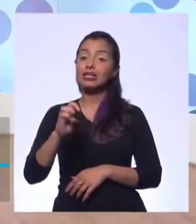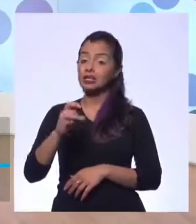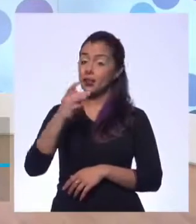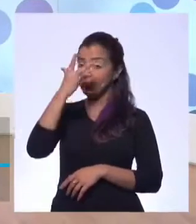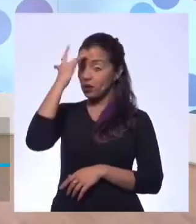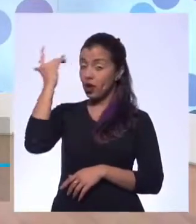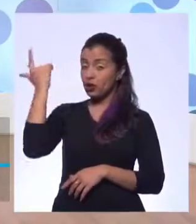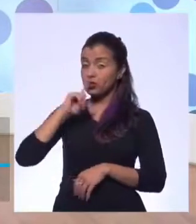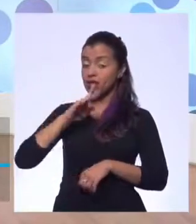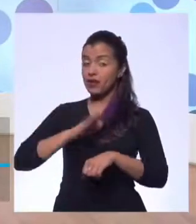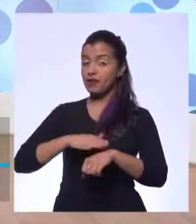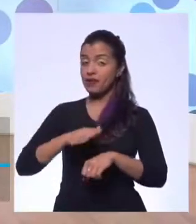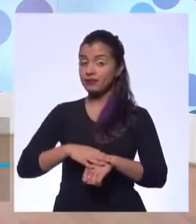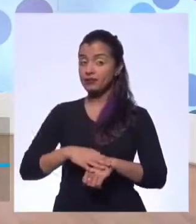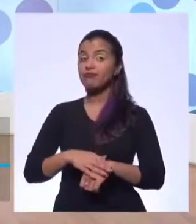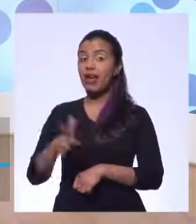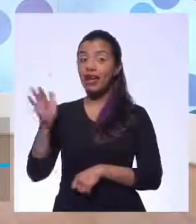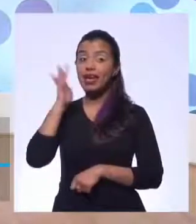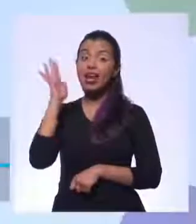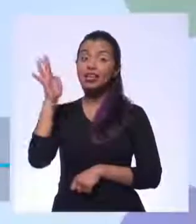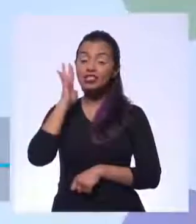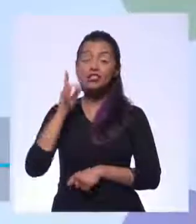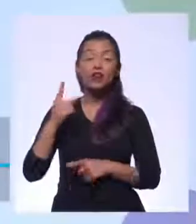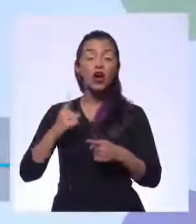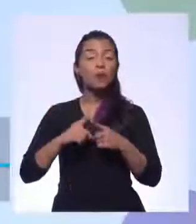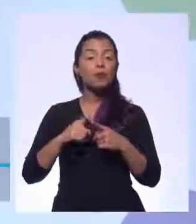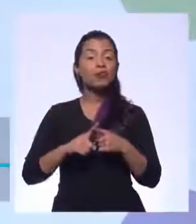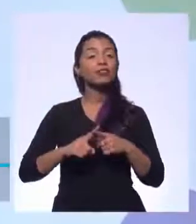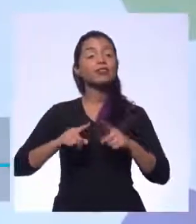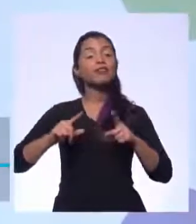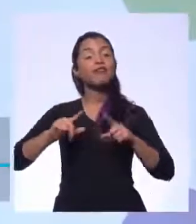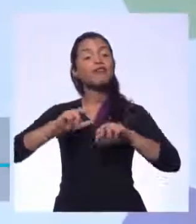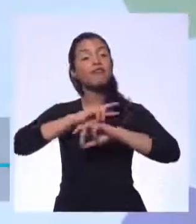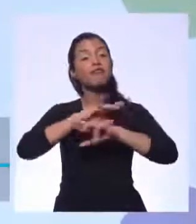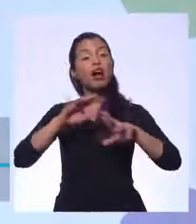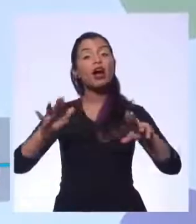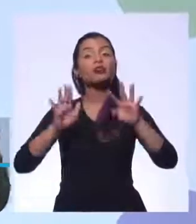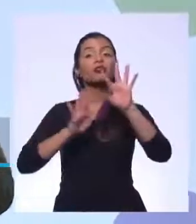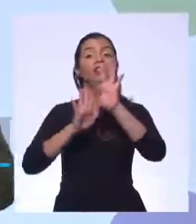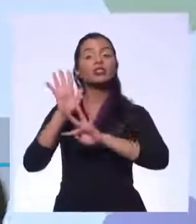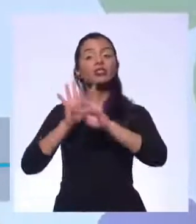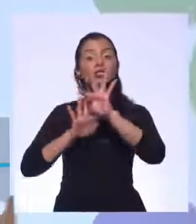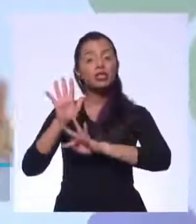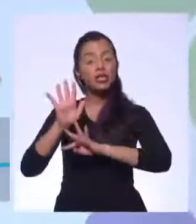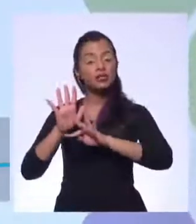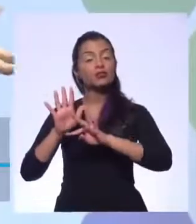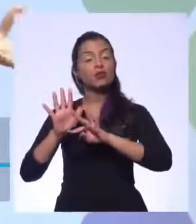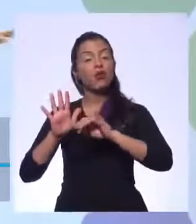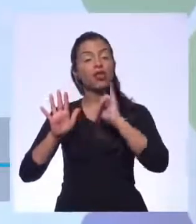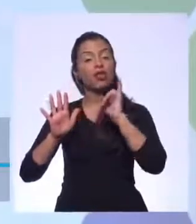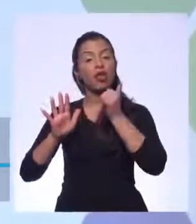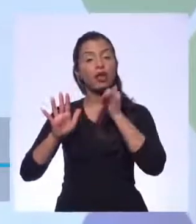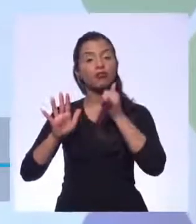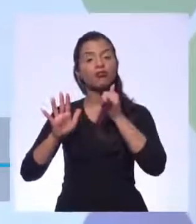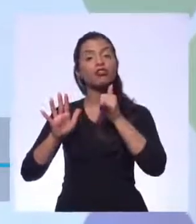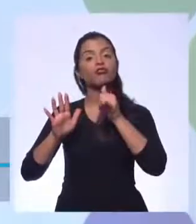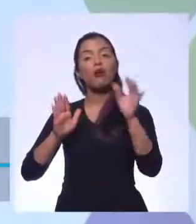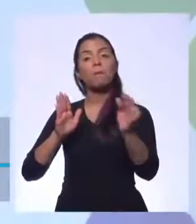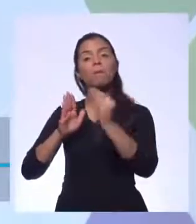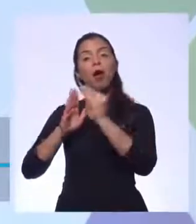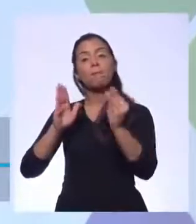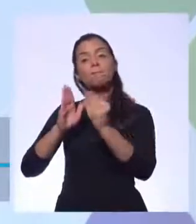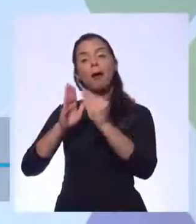com a intertextualidade, é bastante criativo, porque você vai linkar a narrativa que você já está construindo àquele texto que já